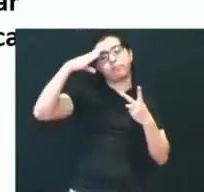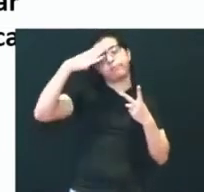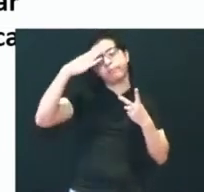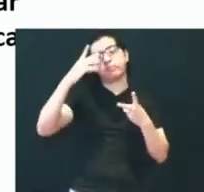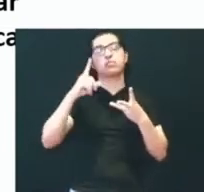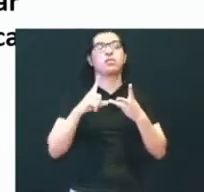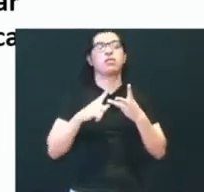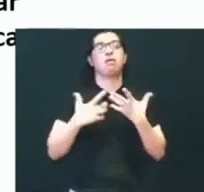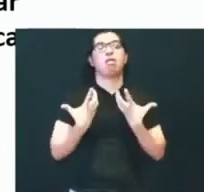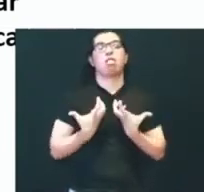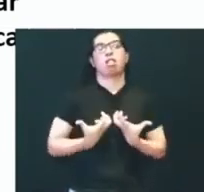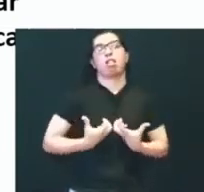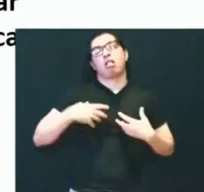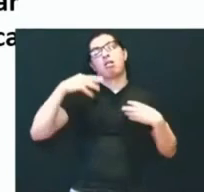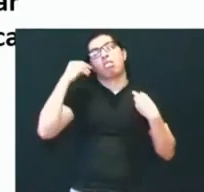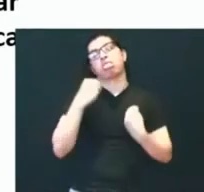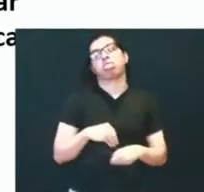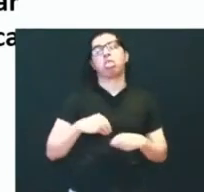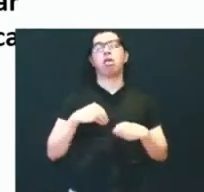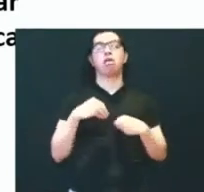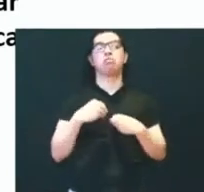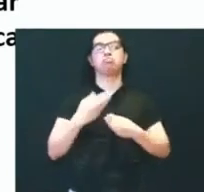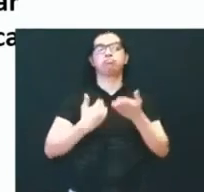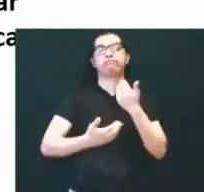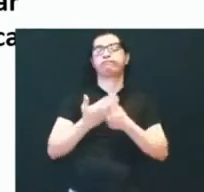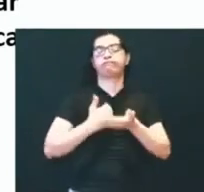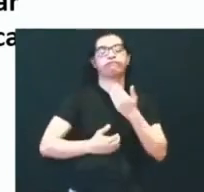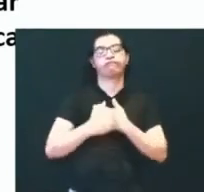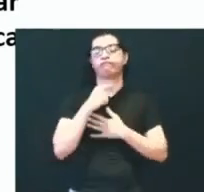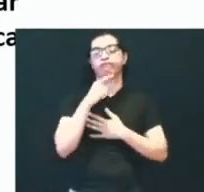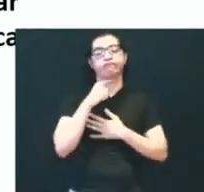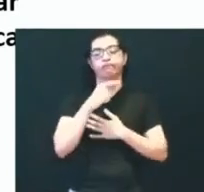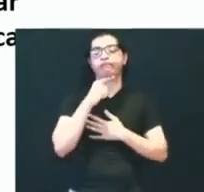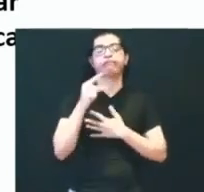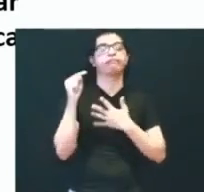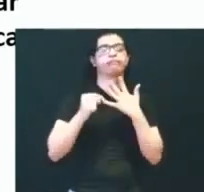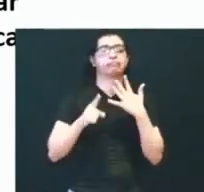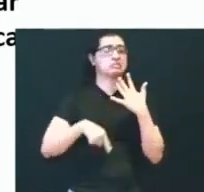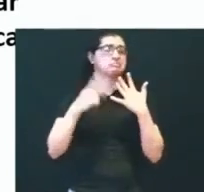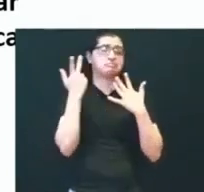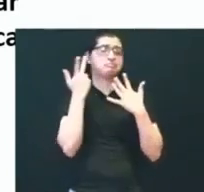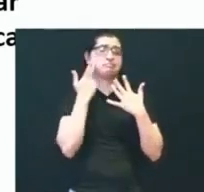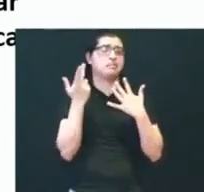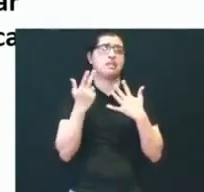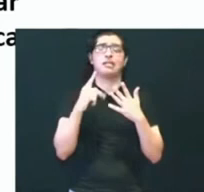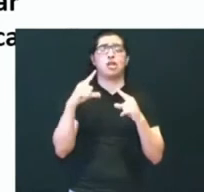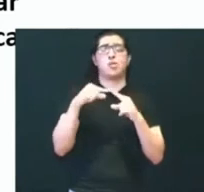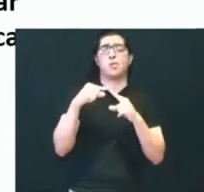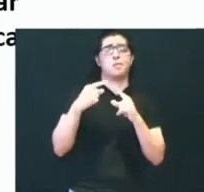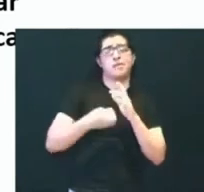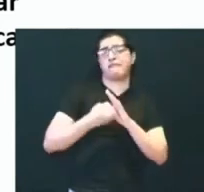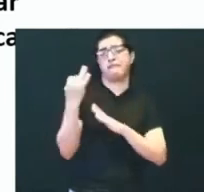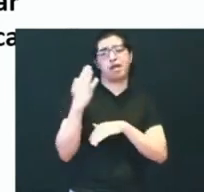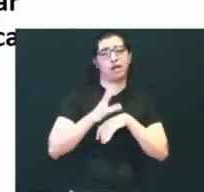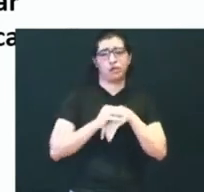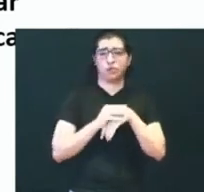fadiga, cansaço, perda de apetite, que são sintomas totalmente comuns para várias doenças. Então, a gente